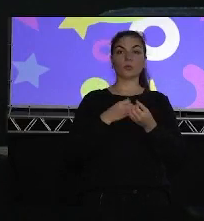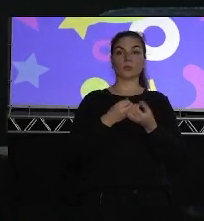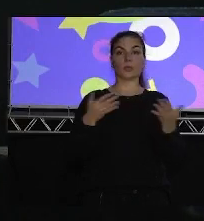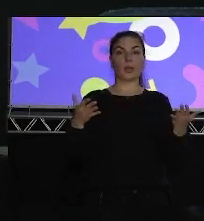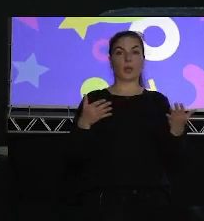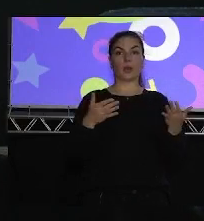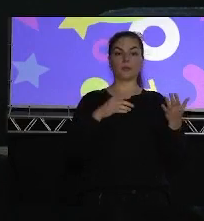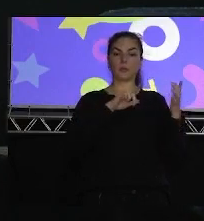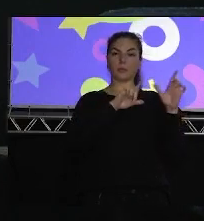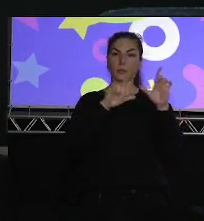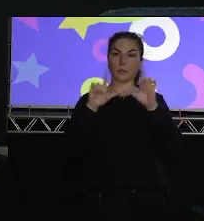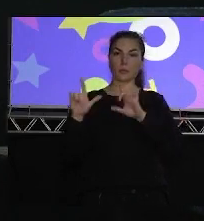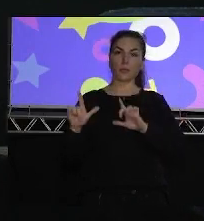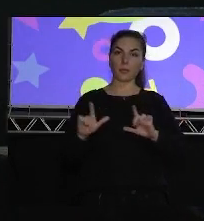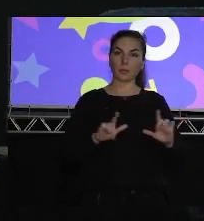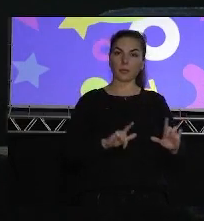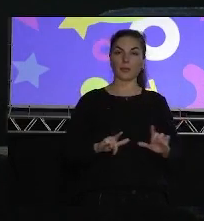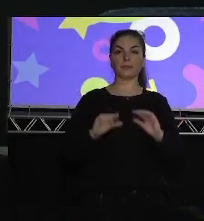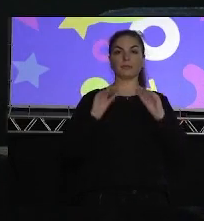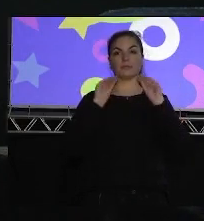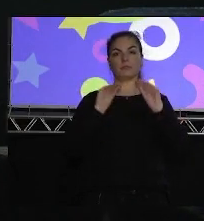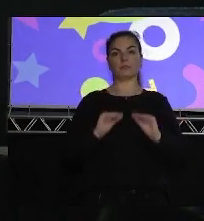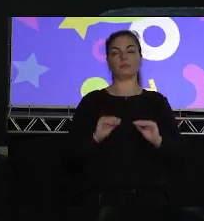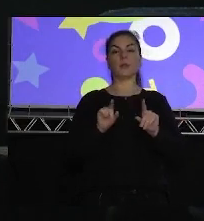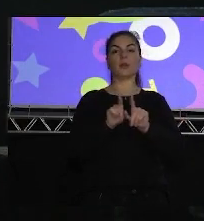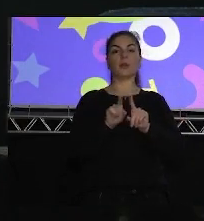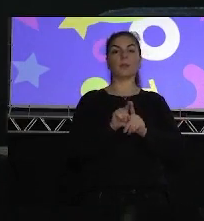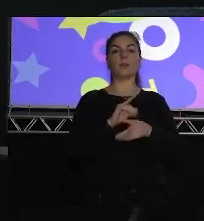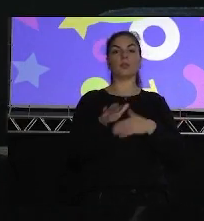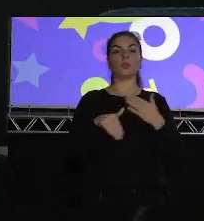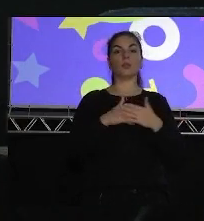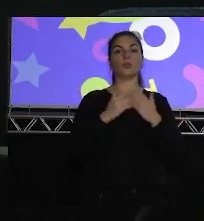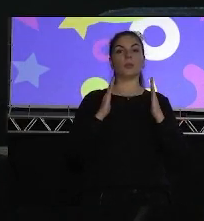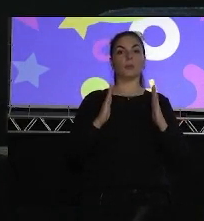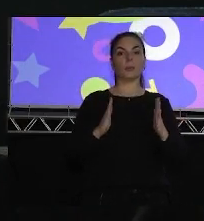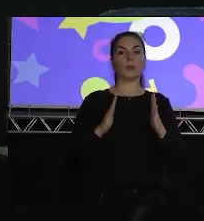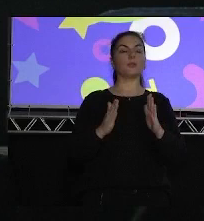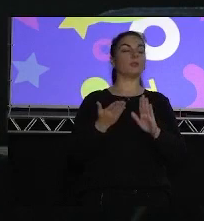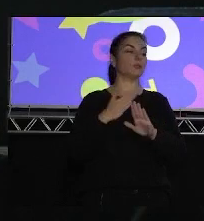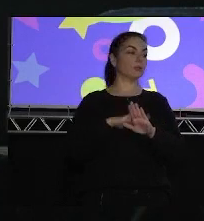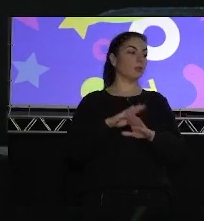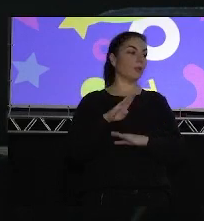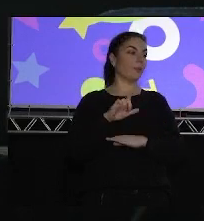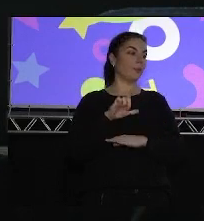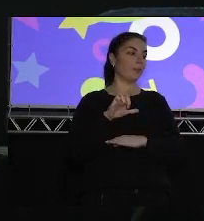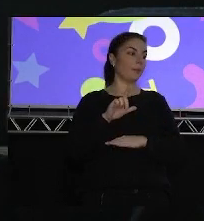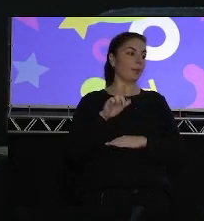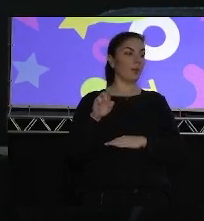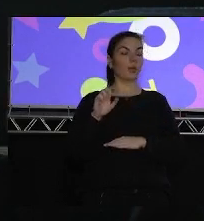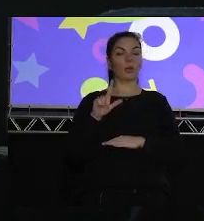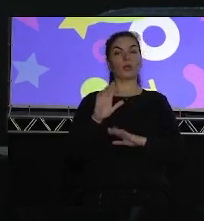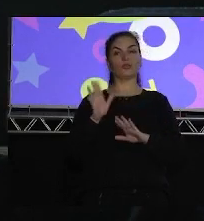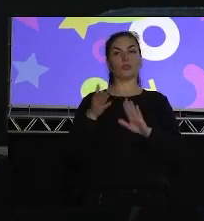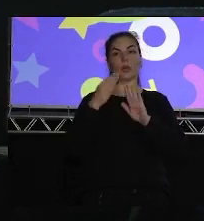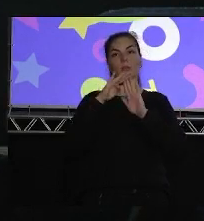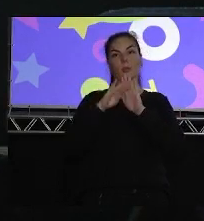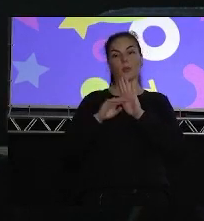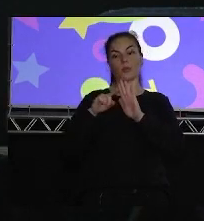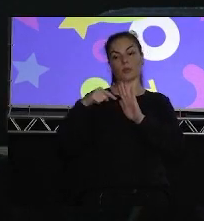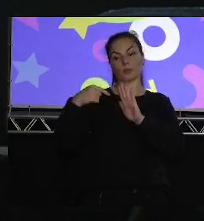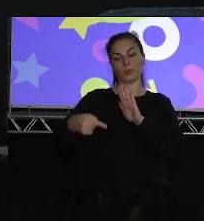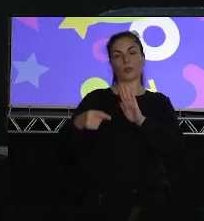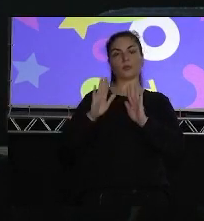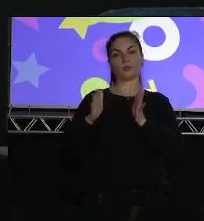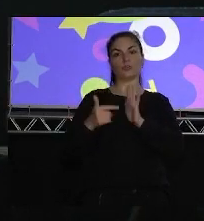todos os entregáveis que a gente fez está aqui, e toda a parte do próximo backlog, do próximo release, já foi apresentada nesse